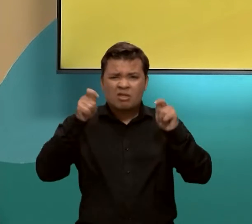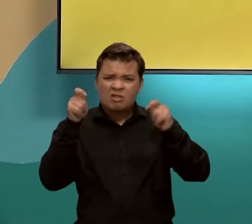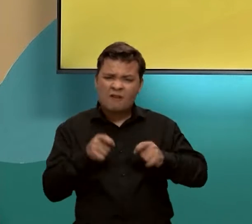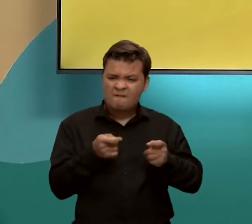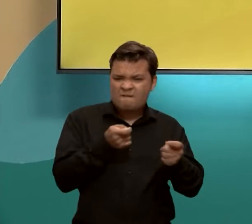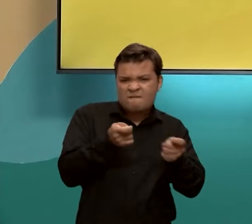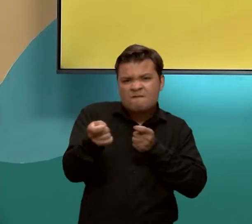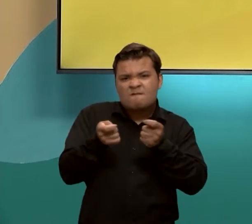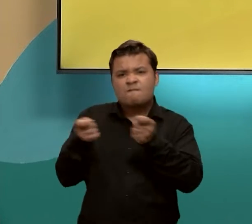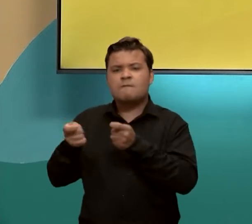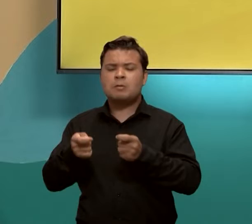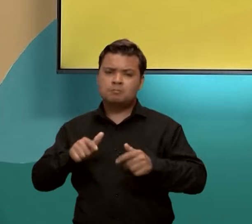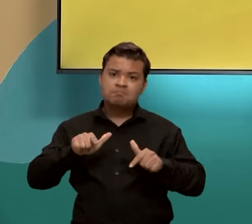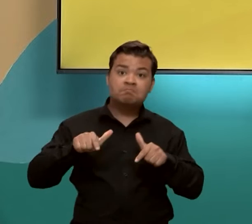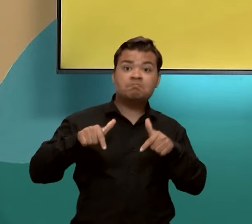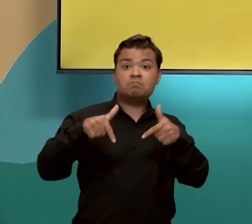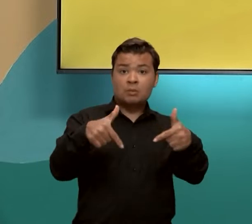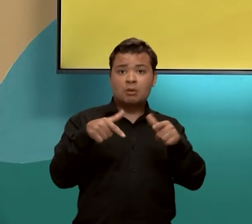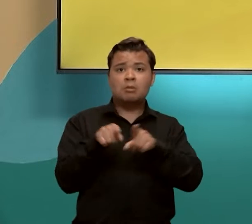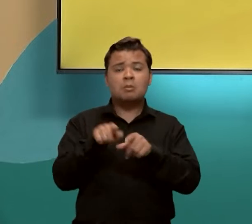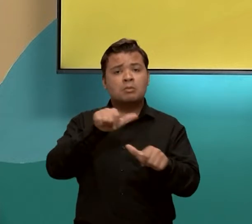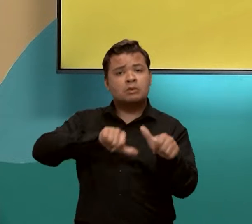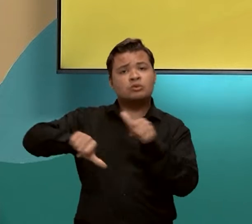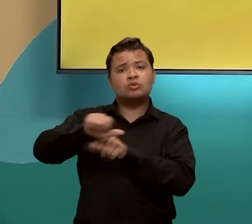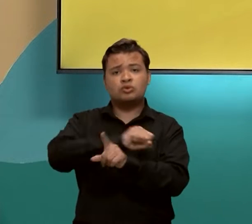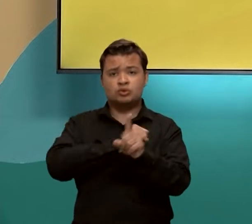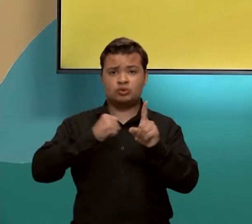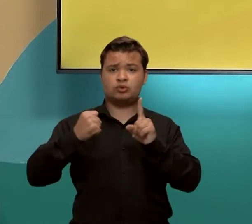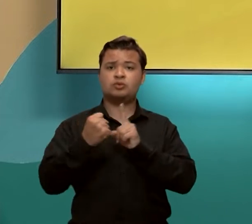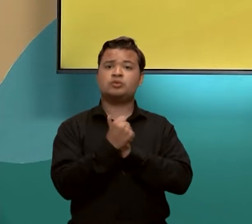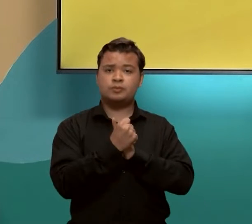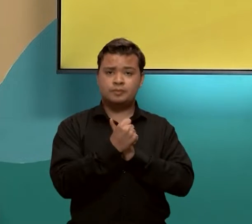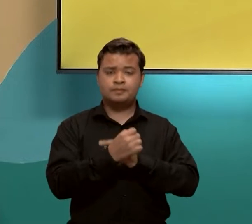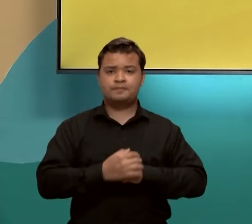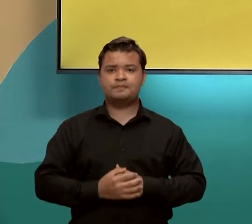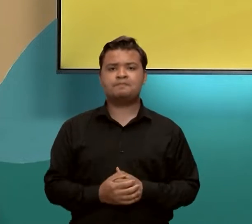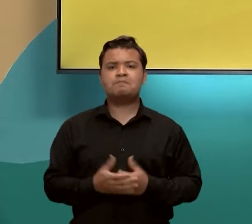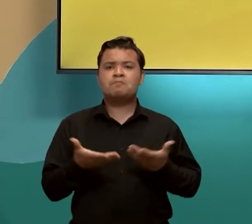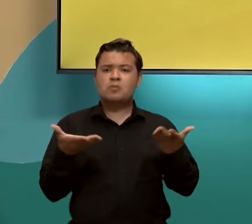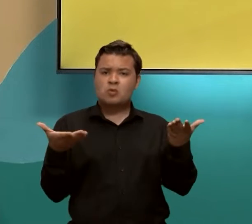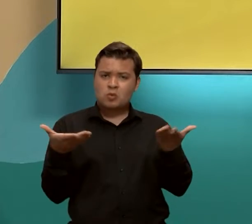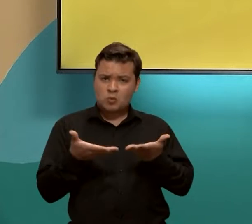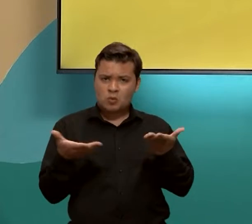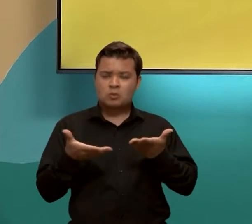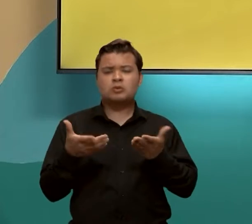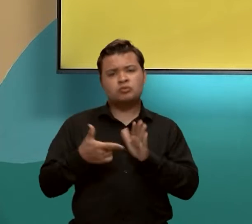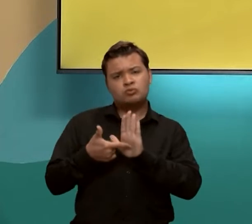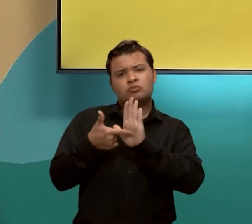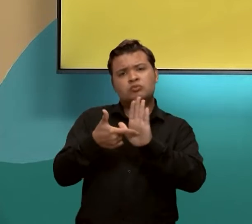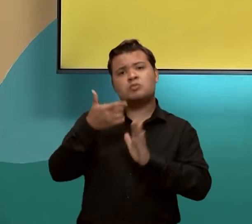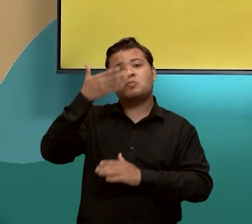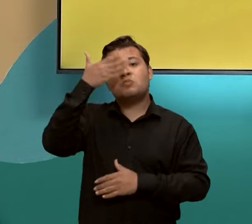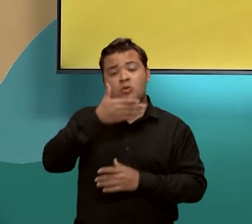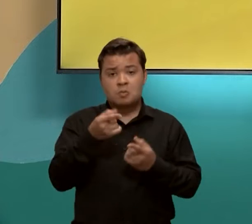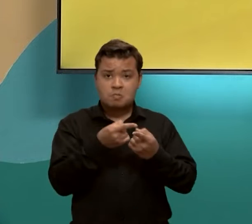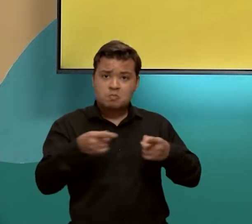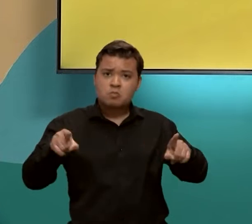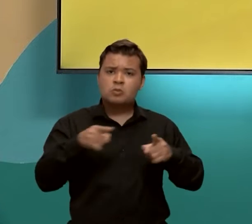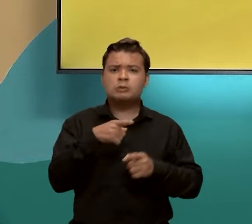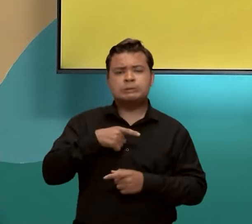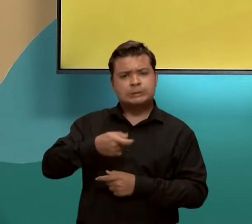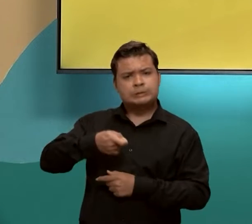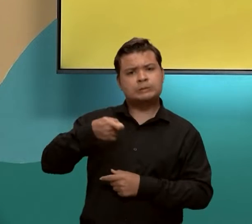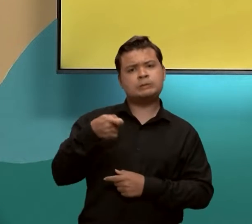resistência, de transformação social e até de dominação. Hoje nós vamos ver um exemplo do uso da música